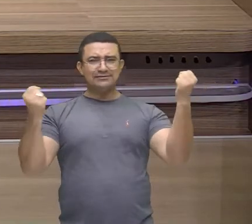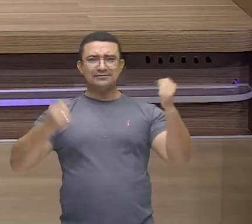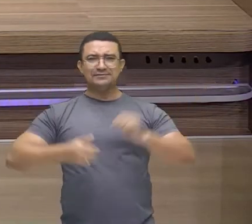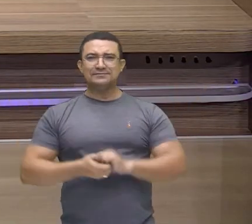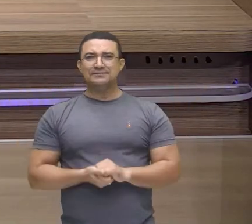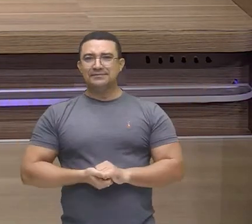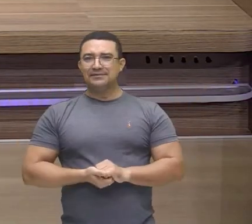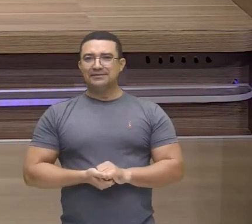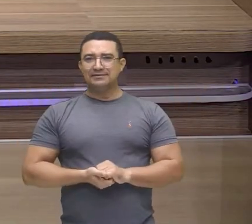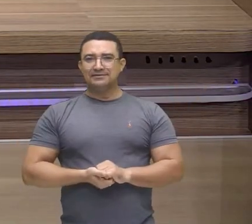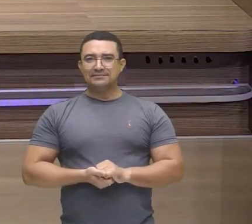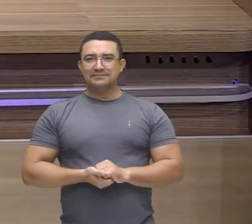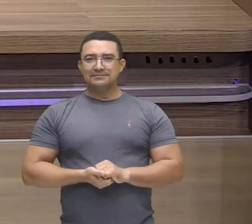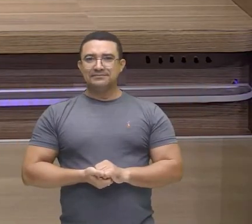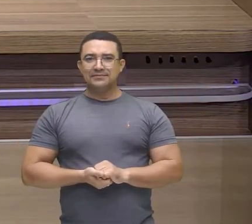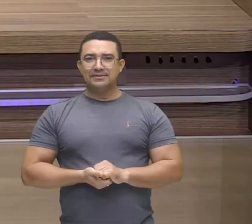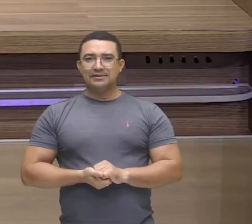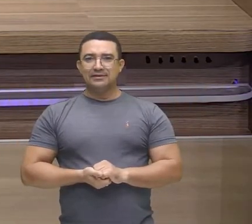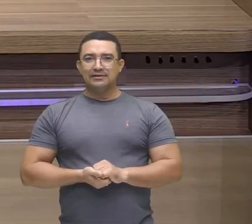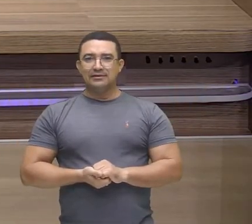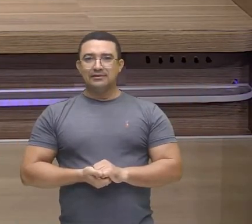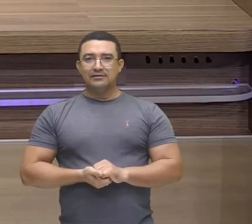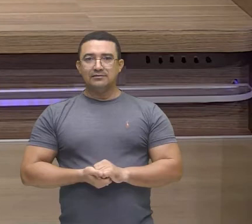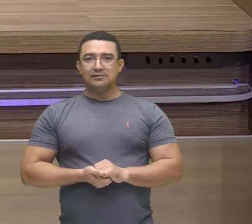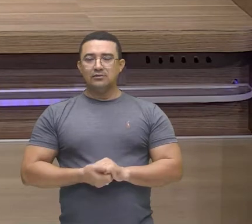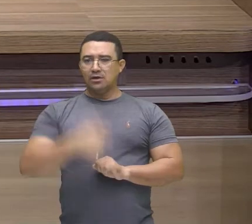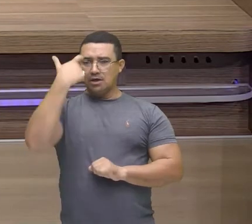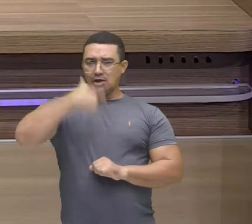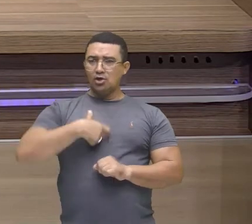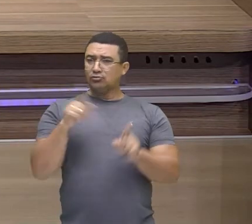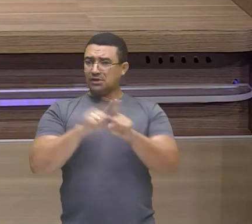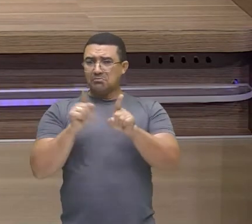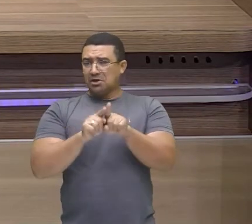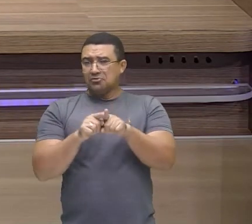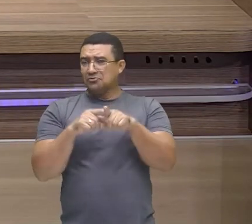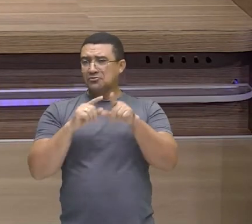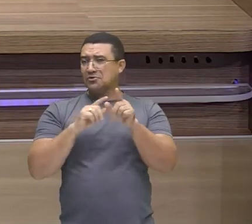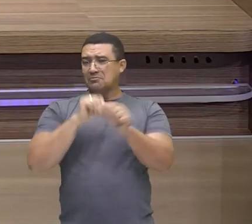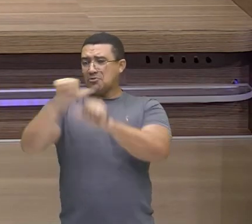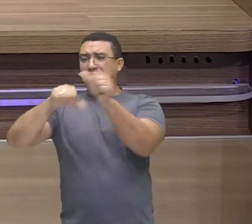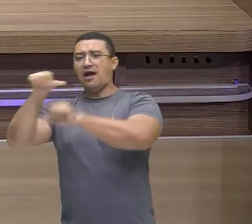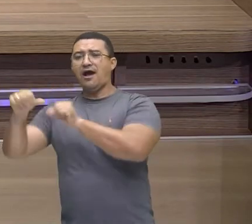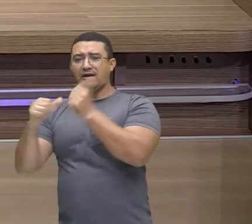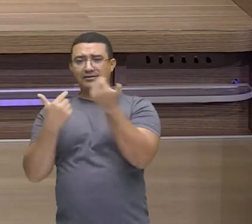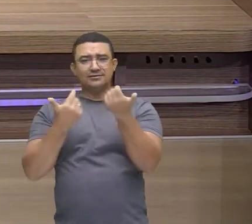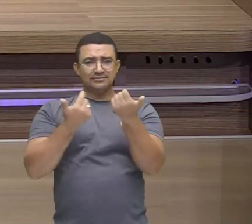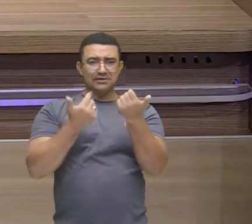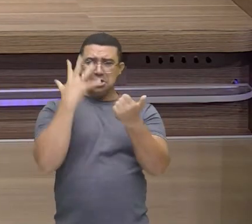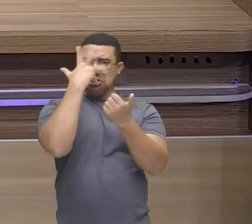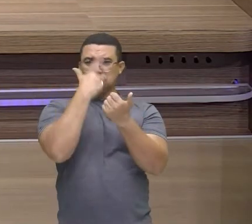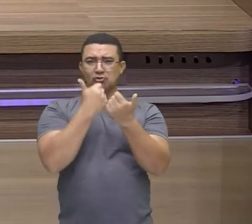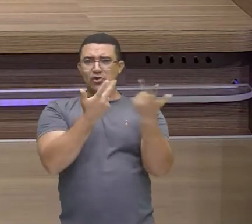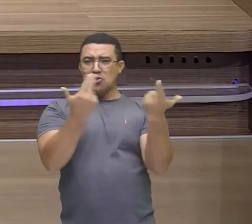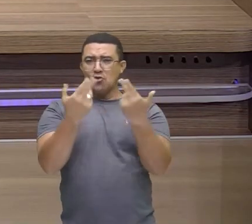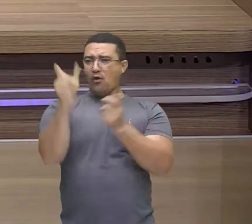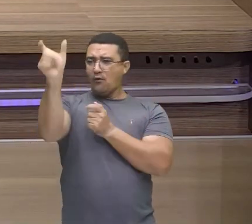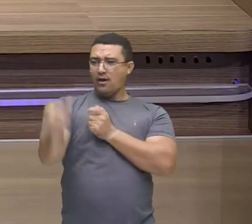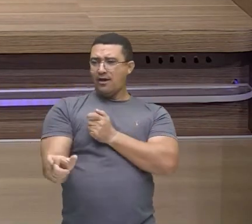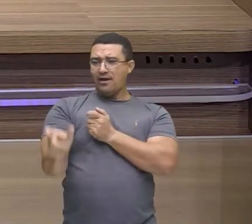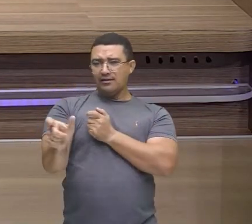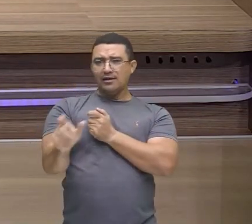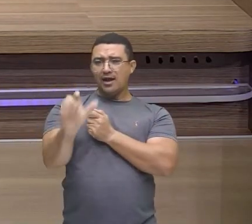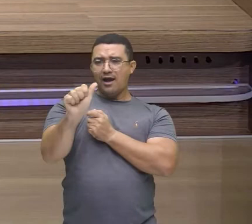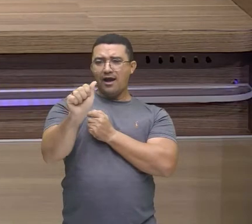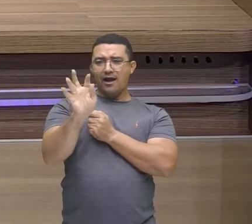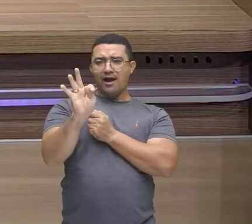Ele não vai conseguir, né? E eu não vou ficar lindo que nem ele, porque eu também não vou conseguir. Então, o desenvolvimento, o